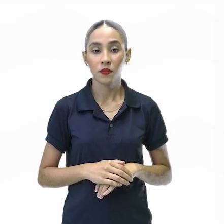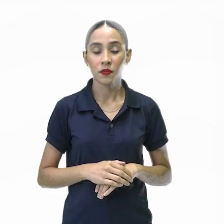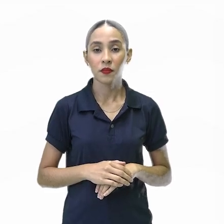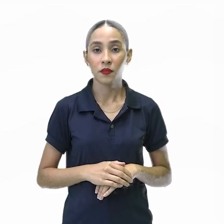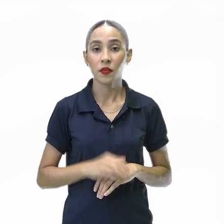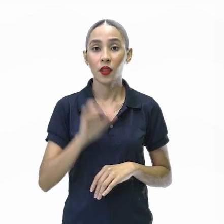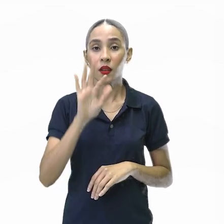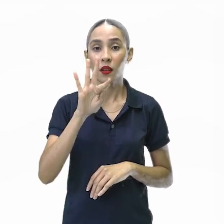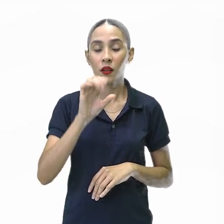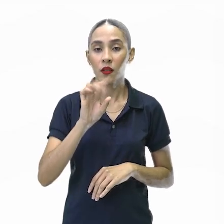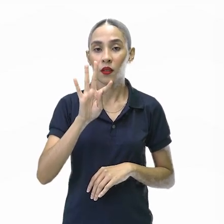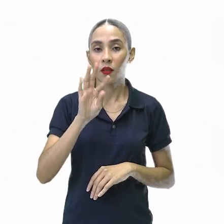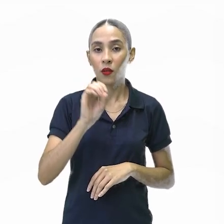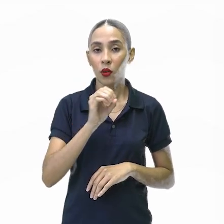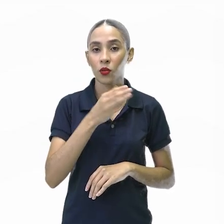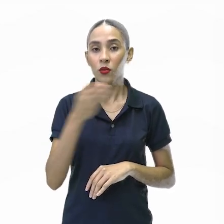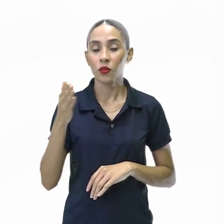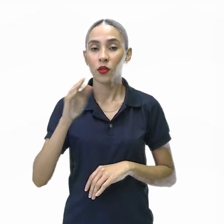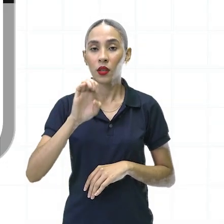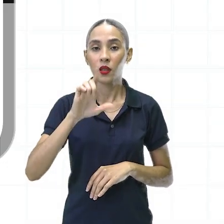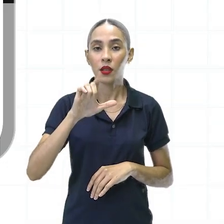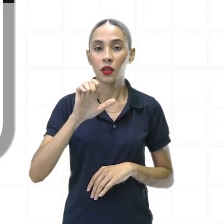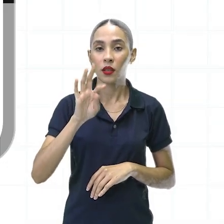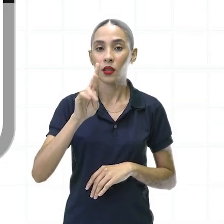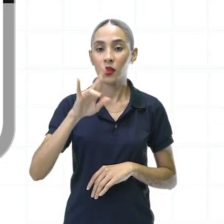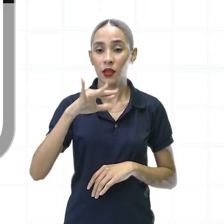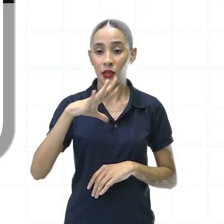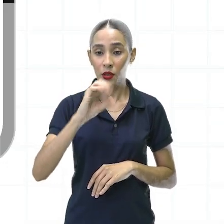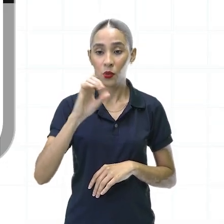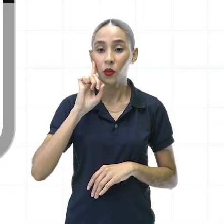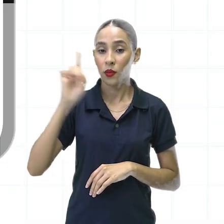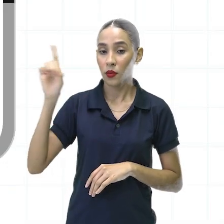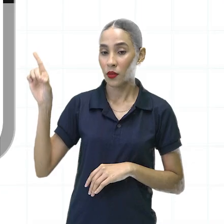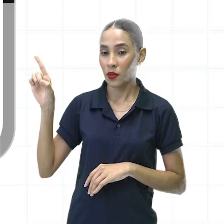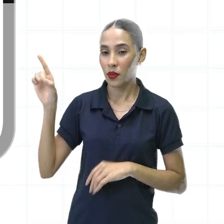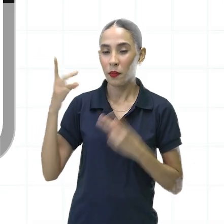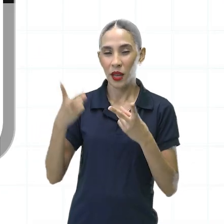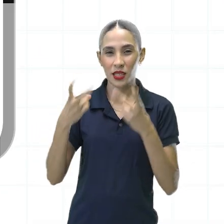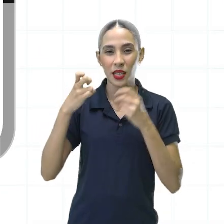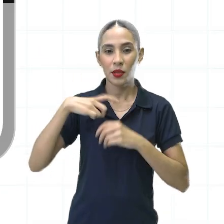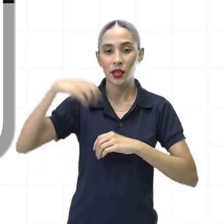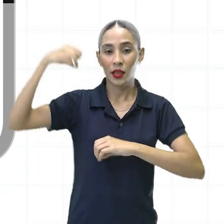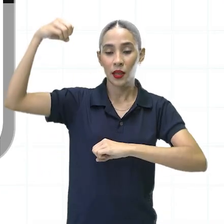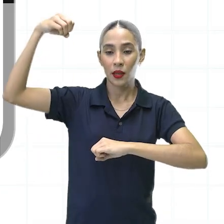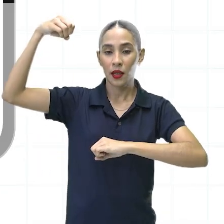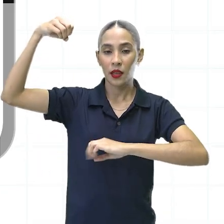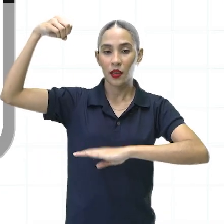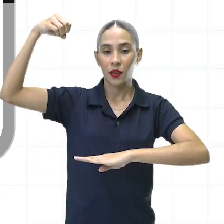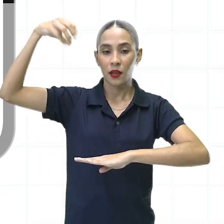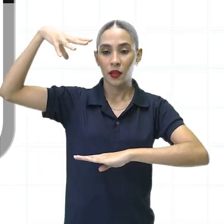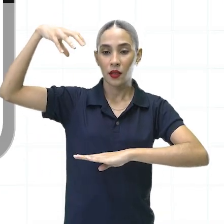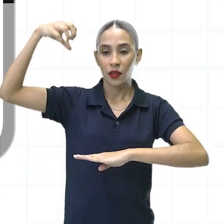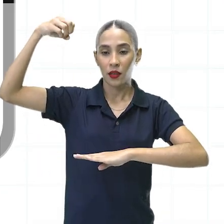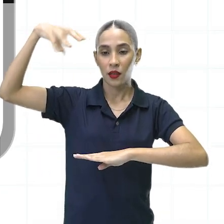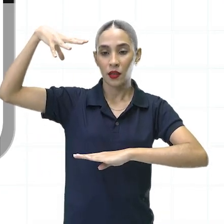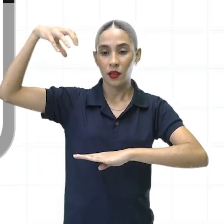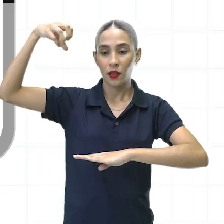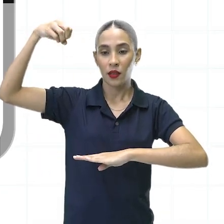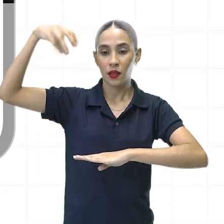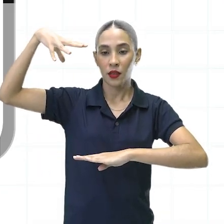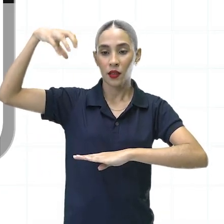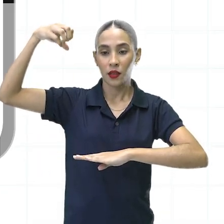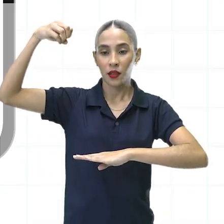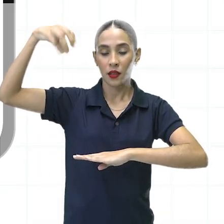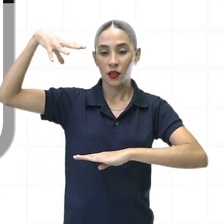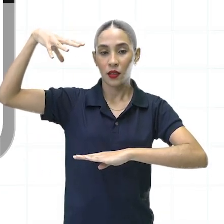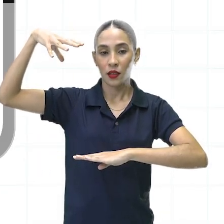efeito fotoelétrico. Observe aqui que nós temos uma luz incidente, certo? Uma